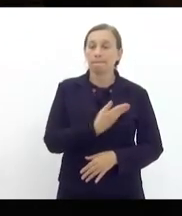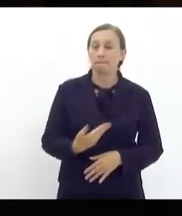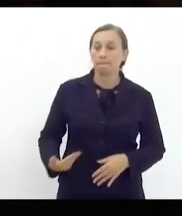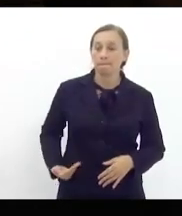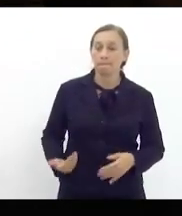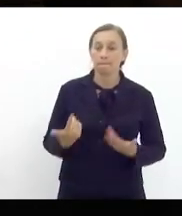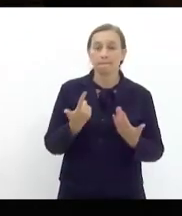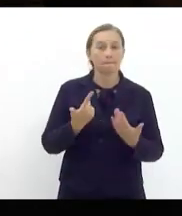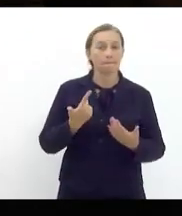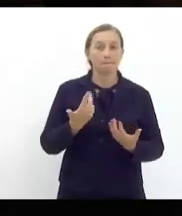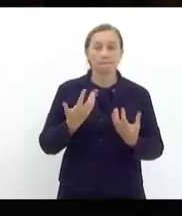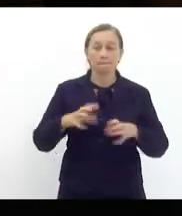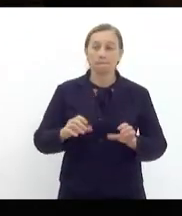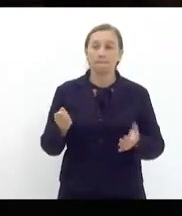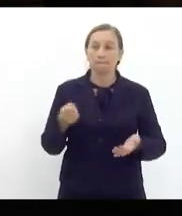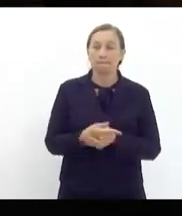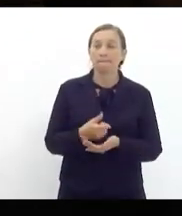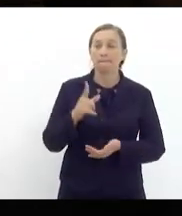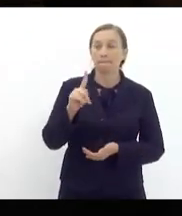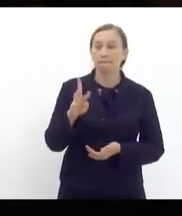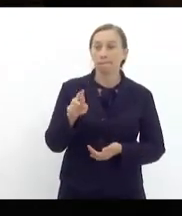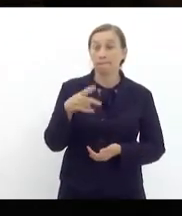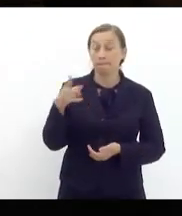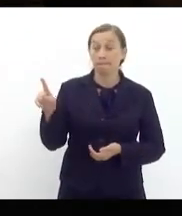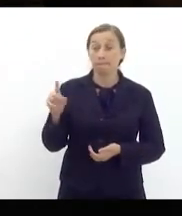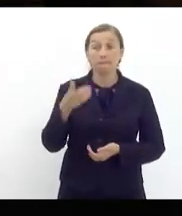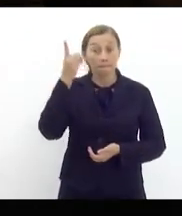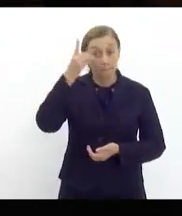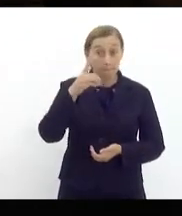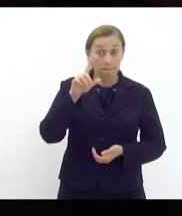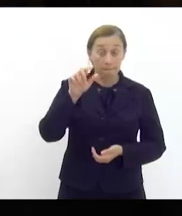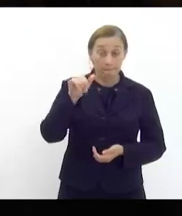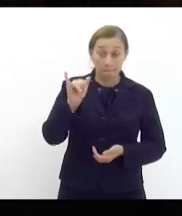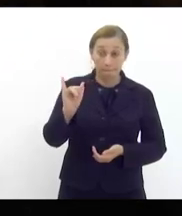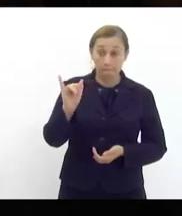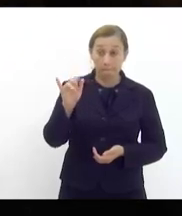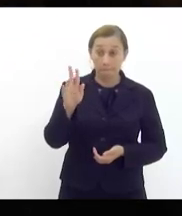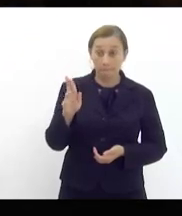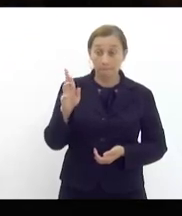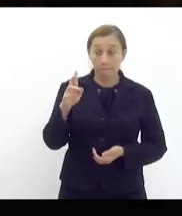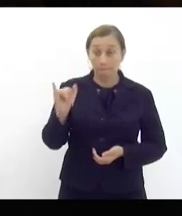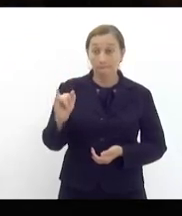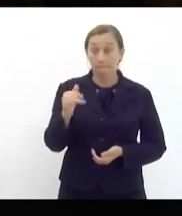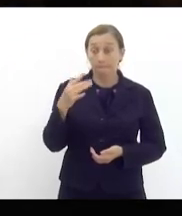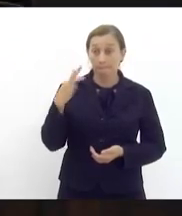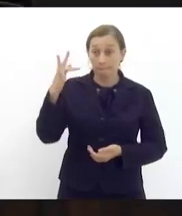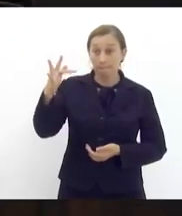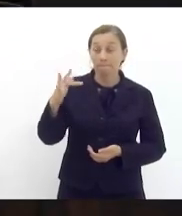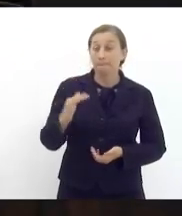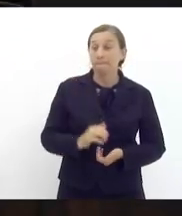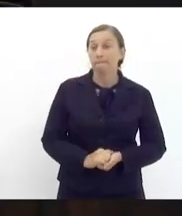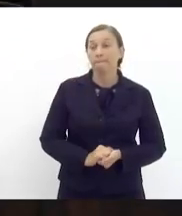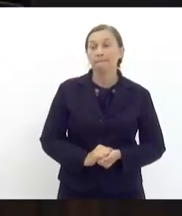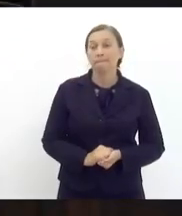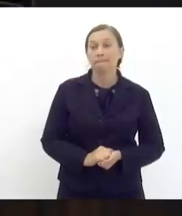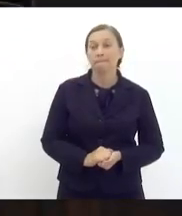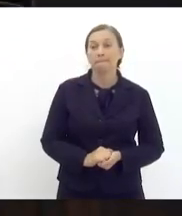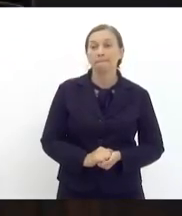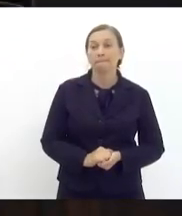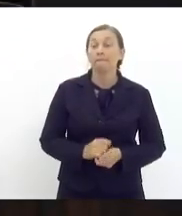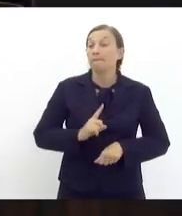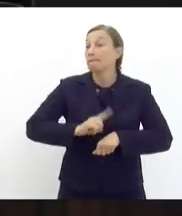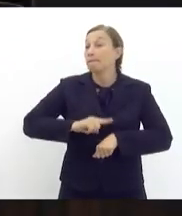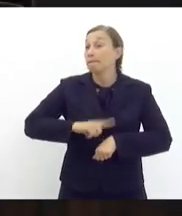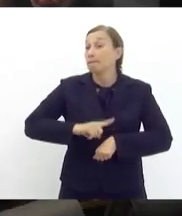isso que a gente está falando então eu concedo a parte ao deputado Yuri por favor deputada Renata não um mais o